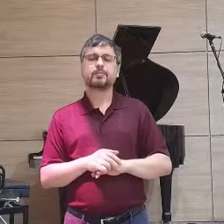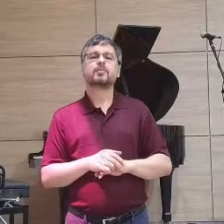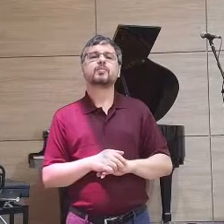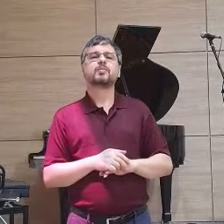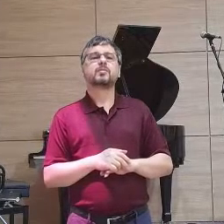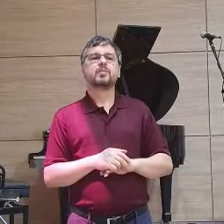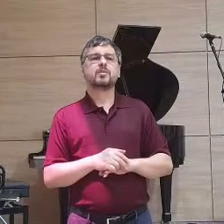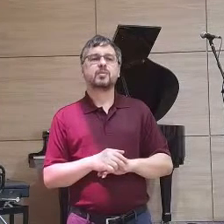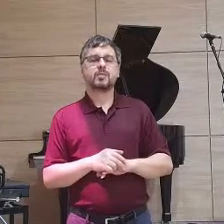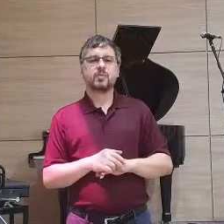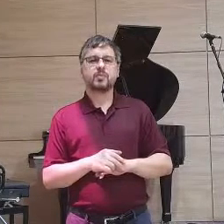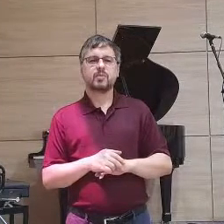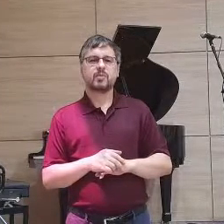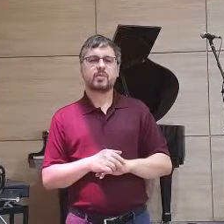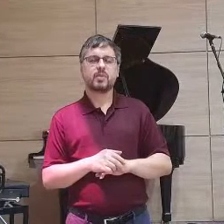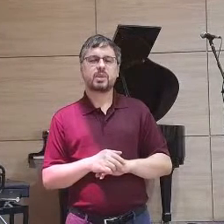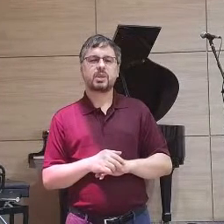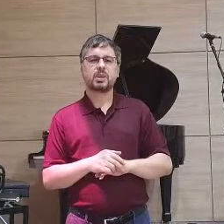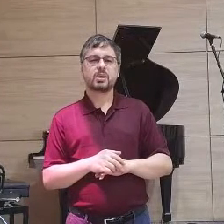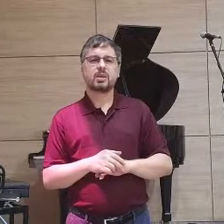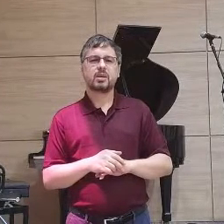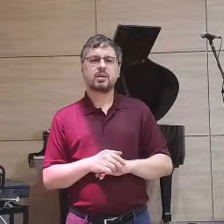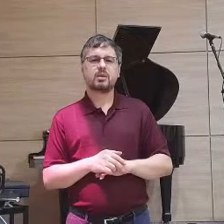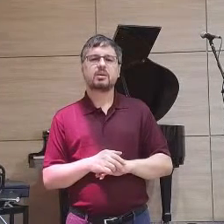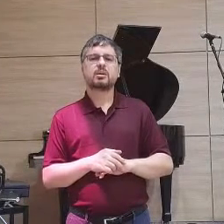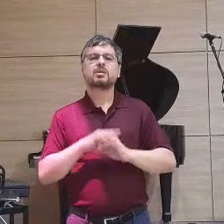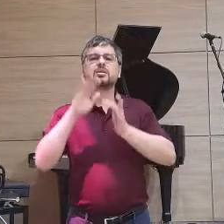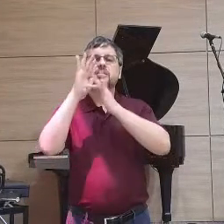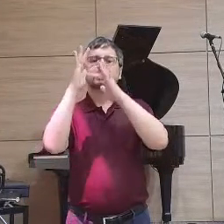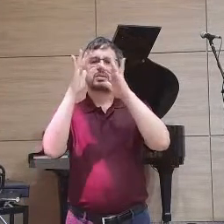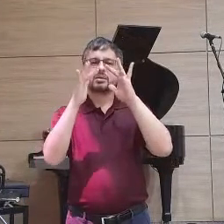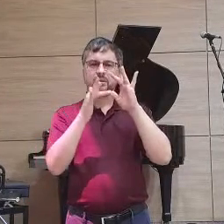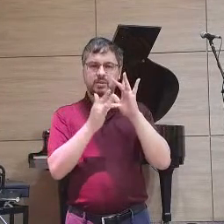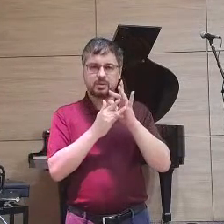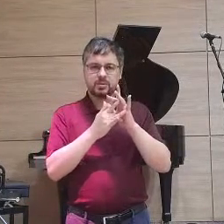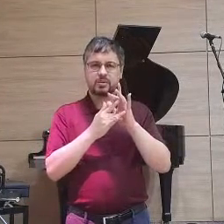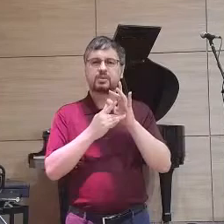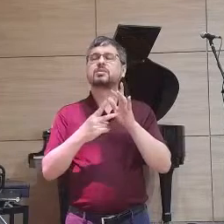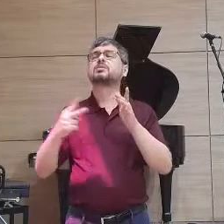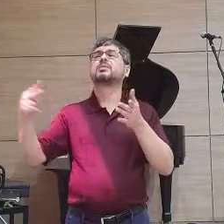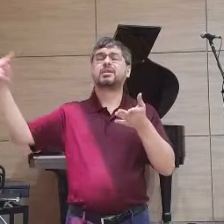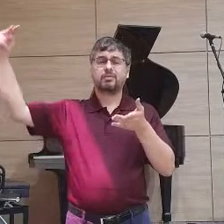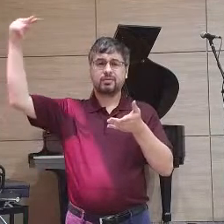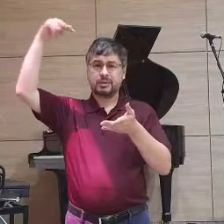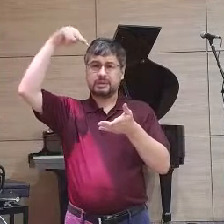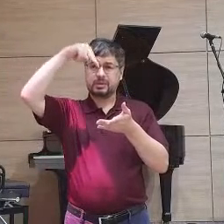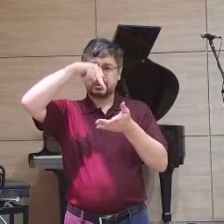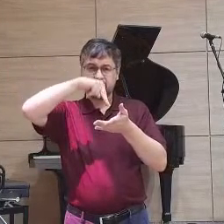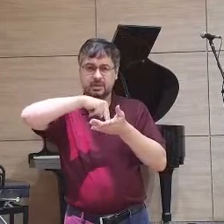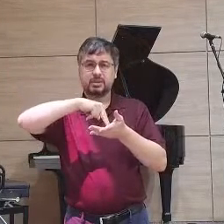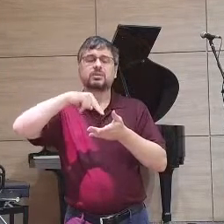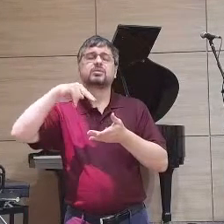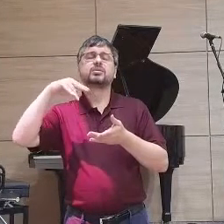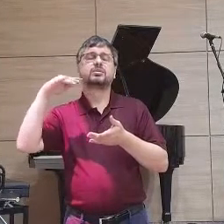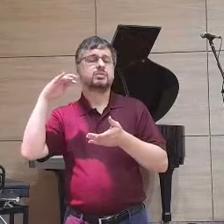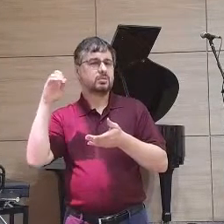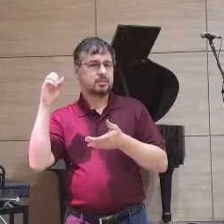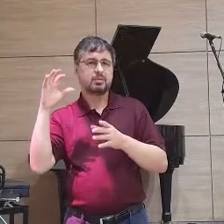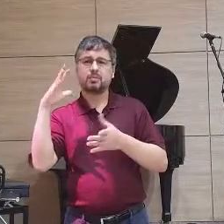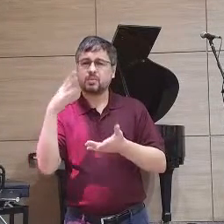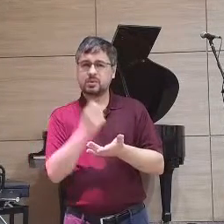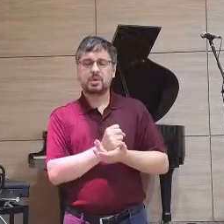interpretado pelo seguinte em Jesus está voltando para buscar a sua igreja